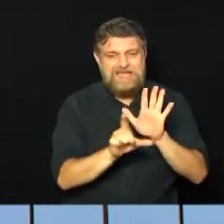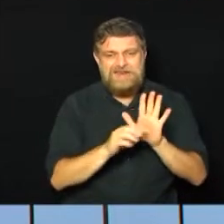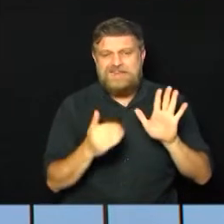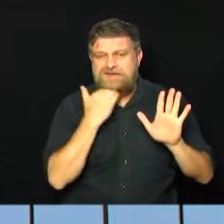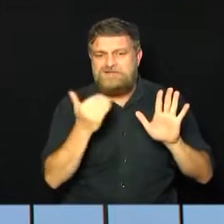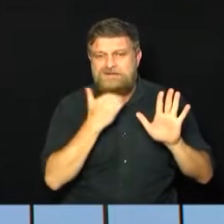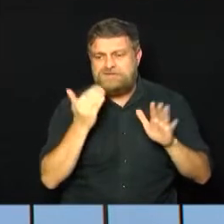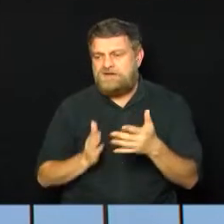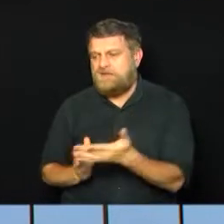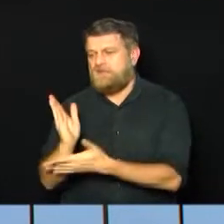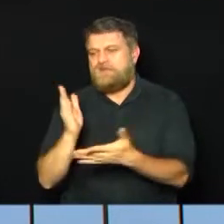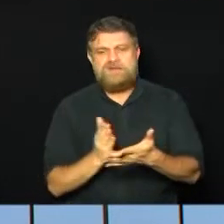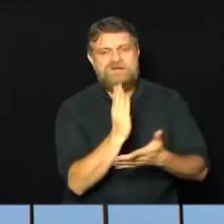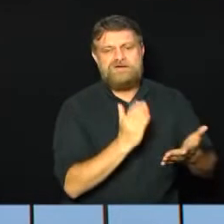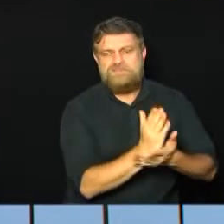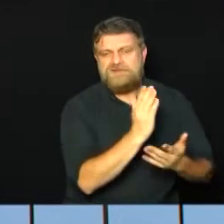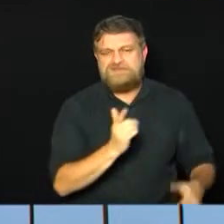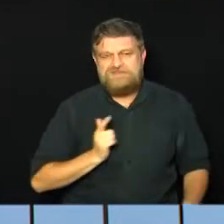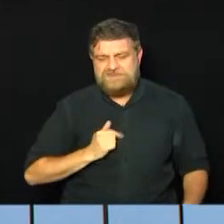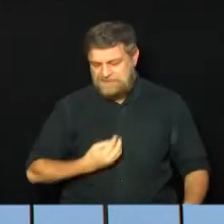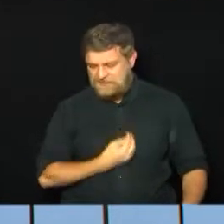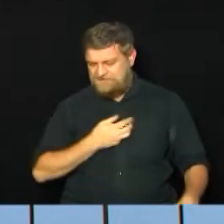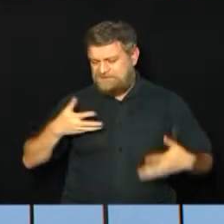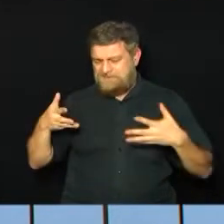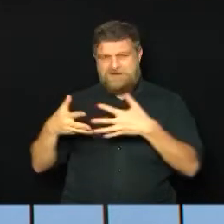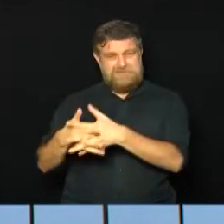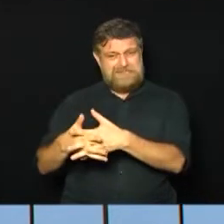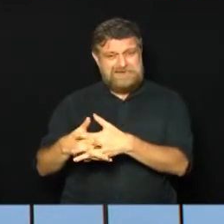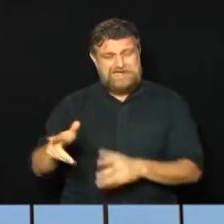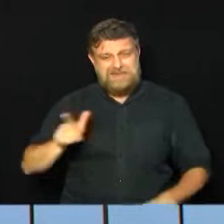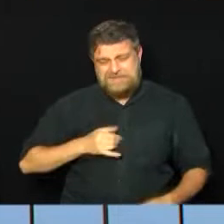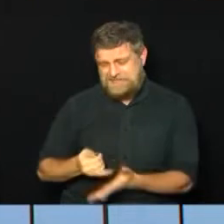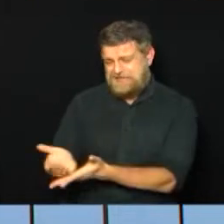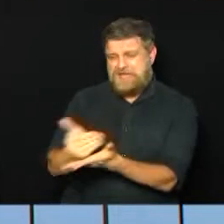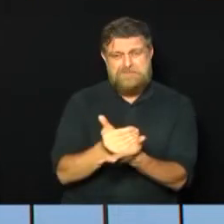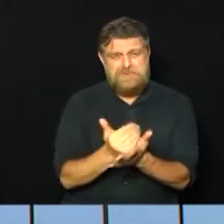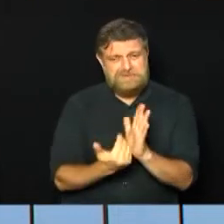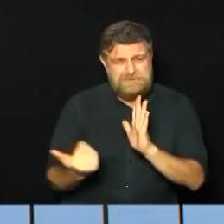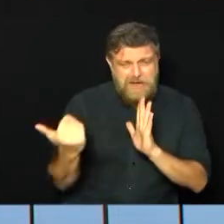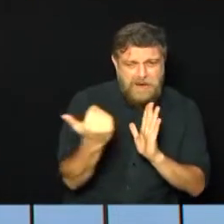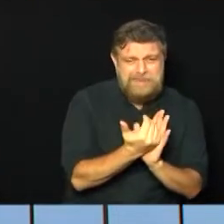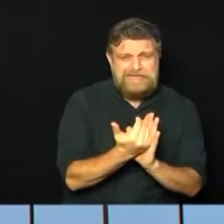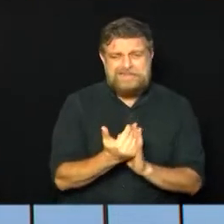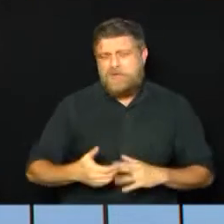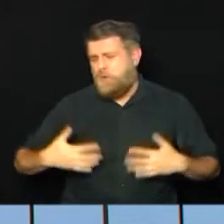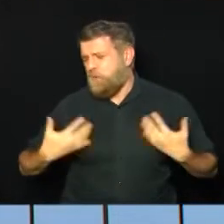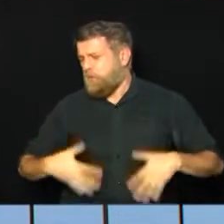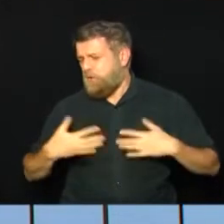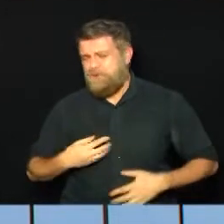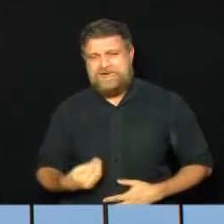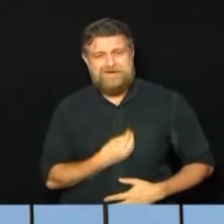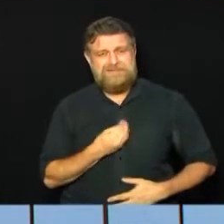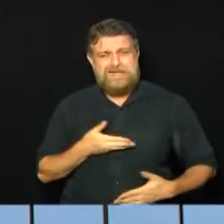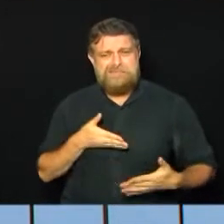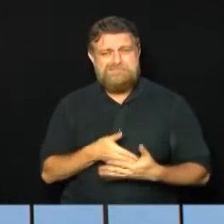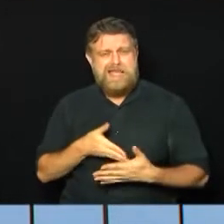inúteis, leis inócuas, leis que complicam a vida do cidadão, que aumenta imposto, aumenta a carga tributária, aumenta tudo e trava totalmente